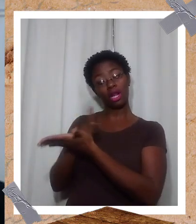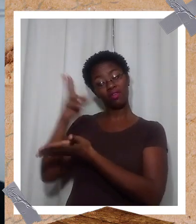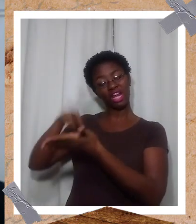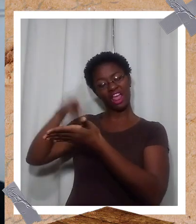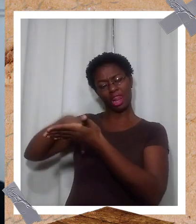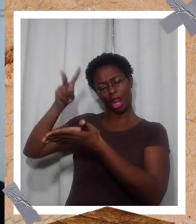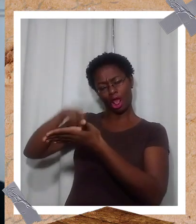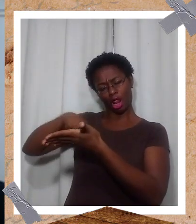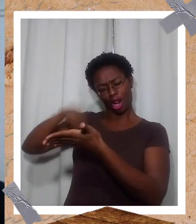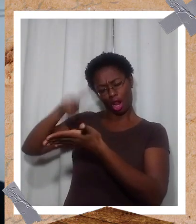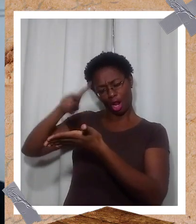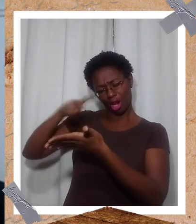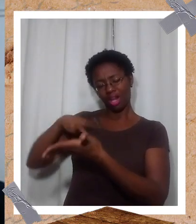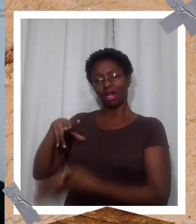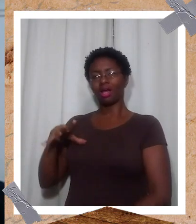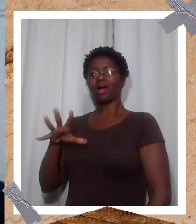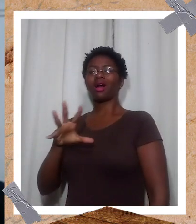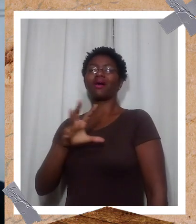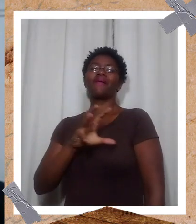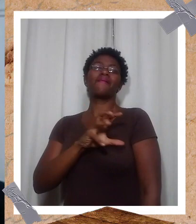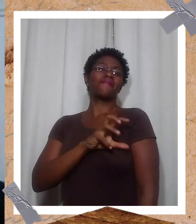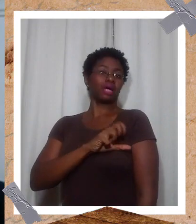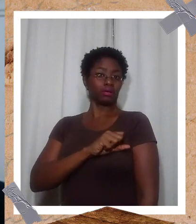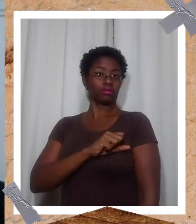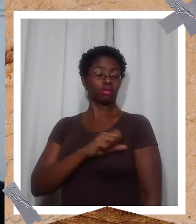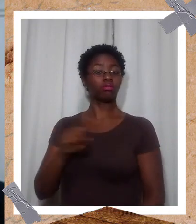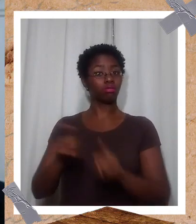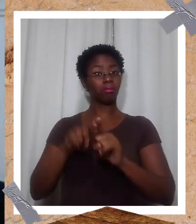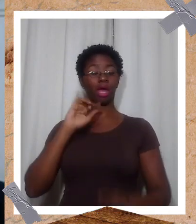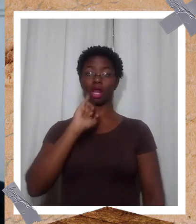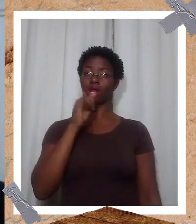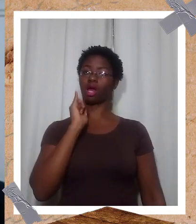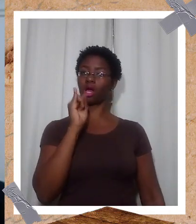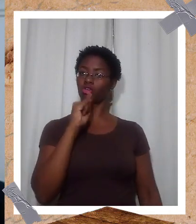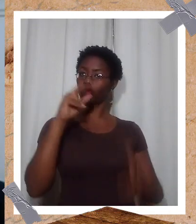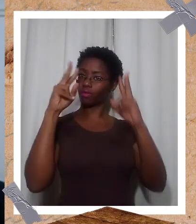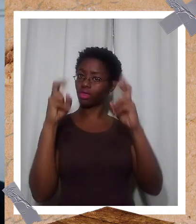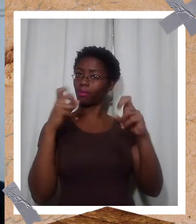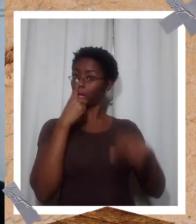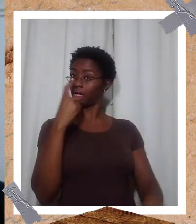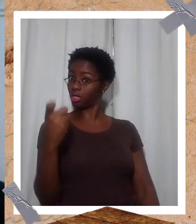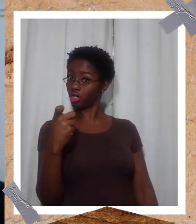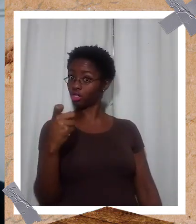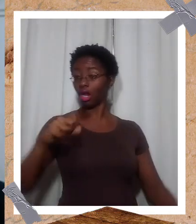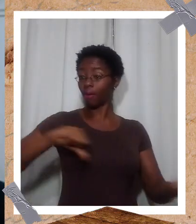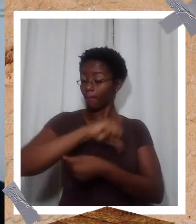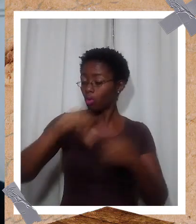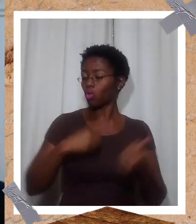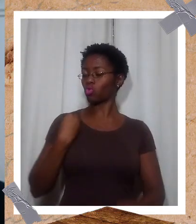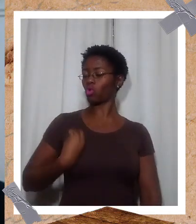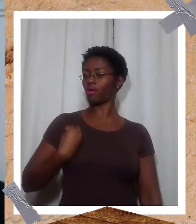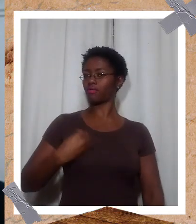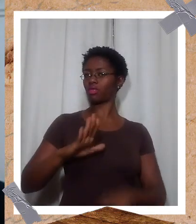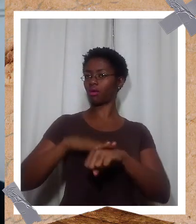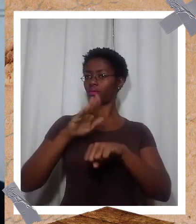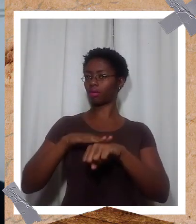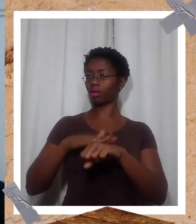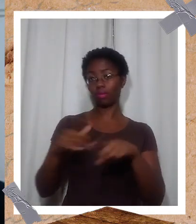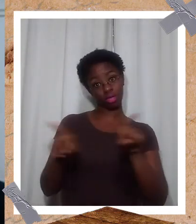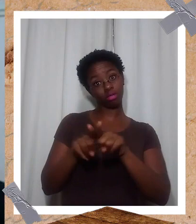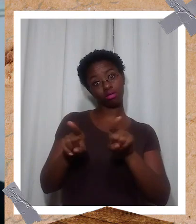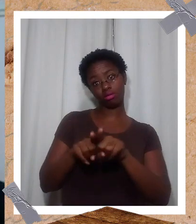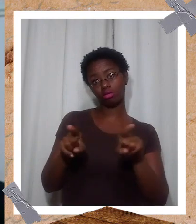compulsivamente. Foi na narrativa sobre o lixo que ela reinventou sua vida. E, ao reinventar sua vida, abriu